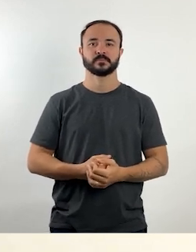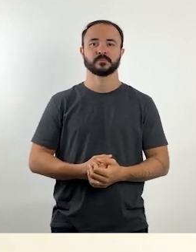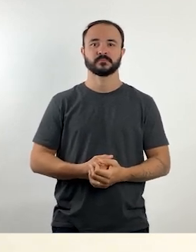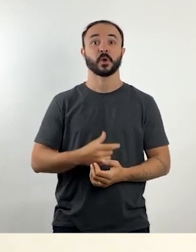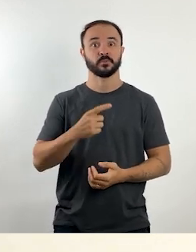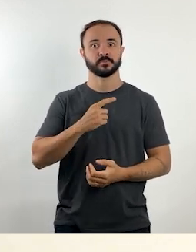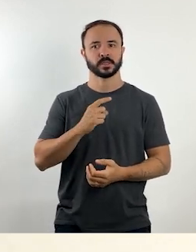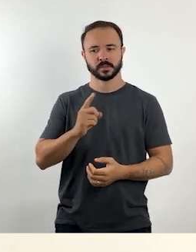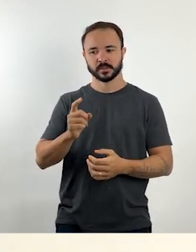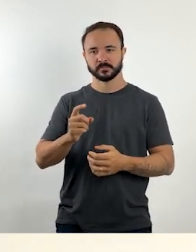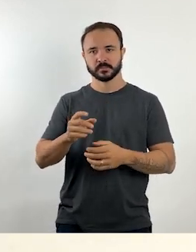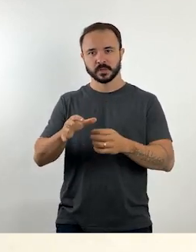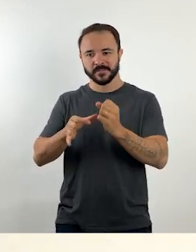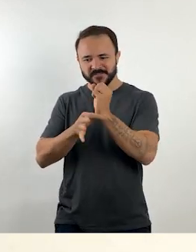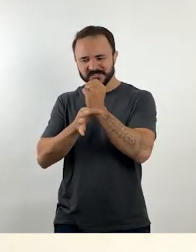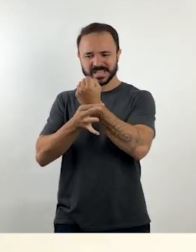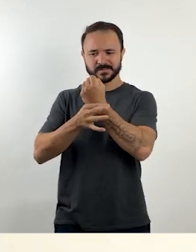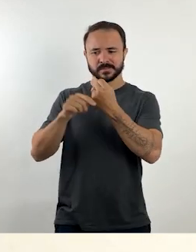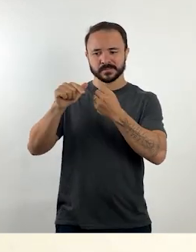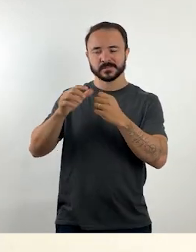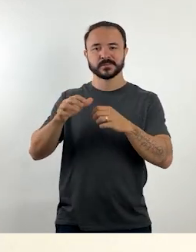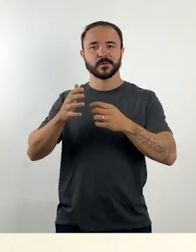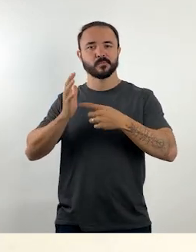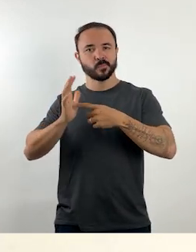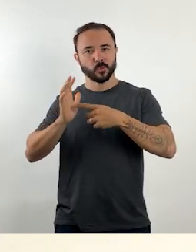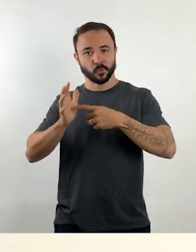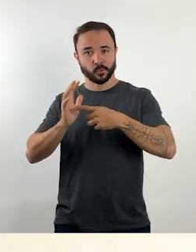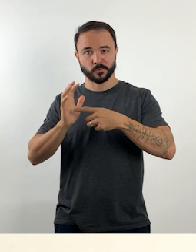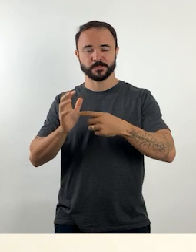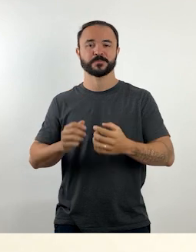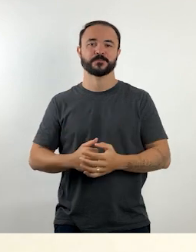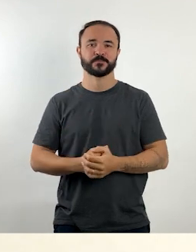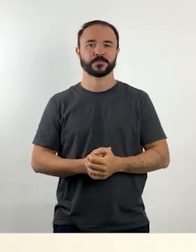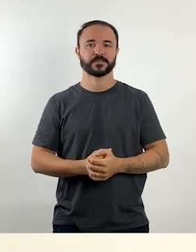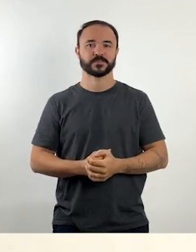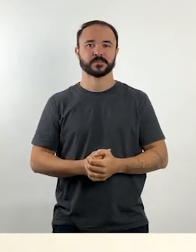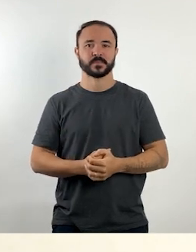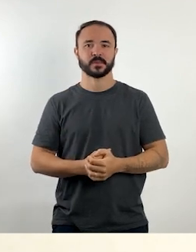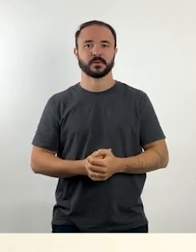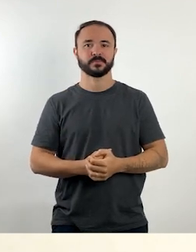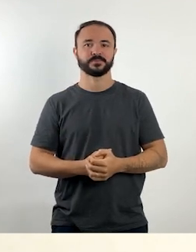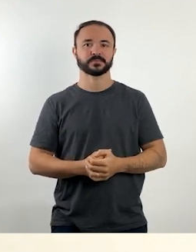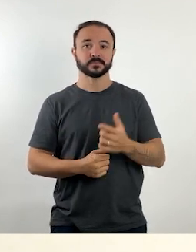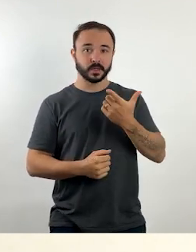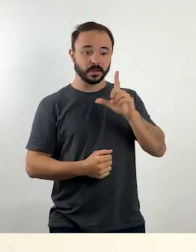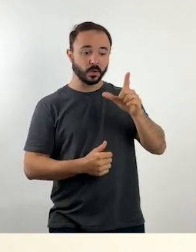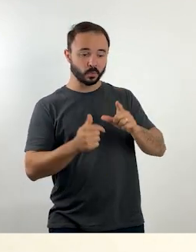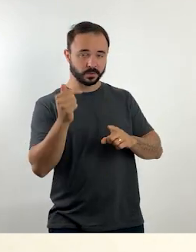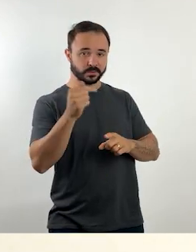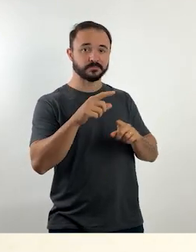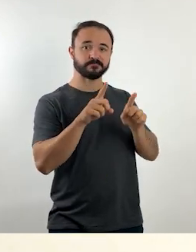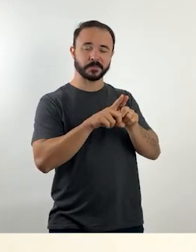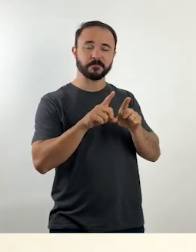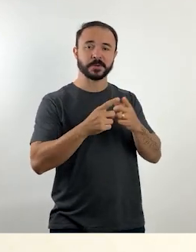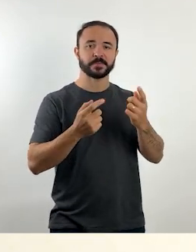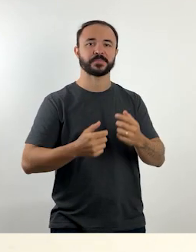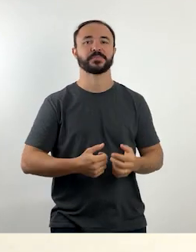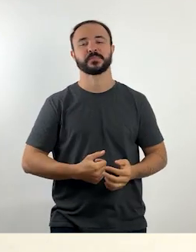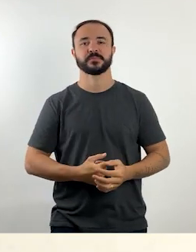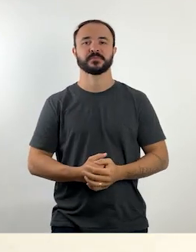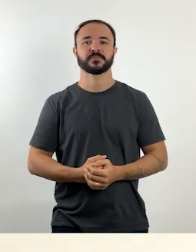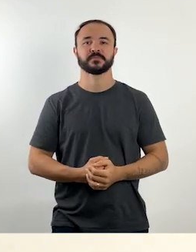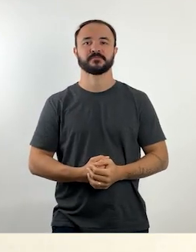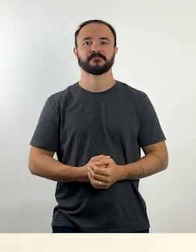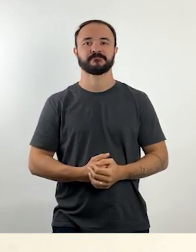fixação do meu motor, ela tem que ficar para frente nessa parte. E vou colocar a minha outra parte de fixação aqui. E aí ela